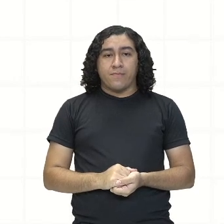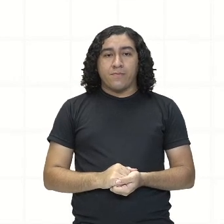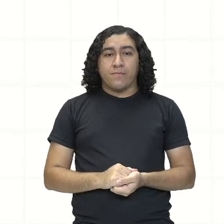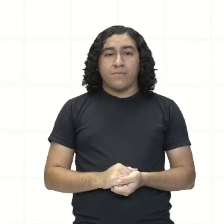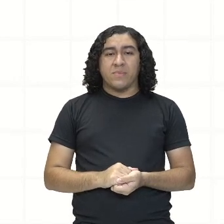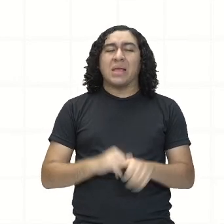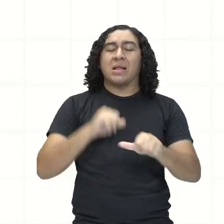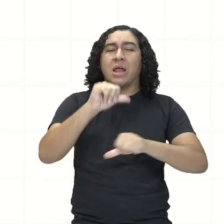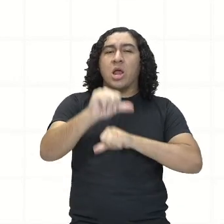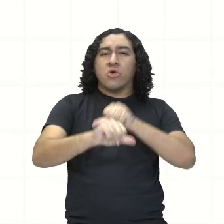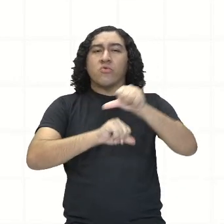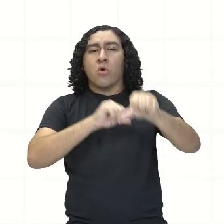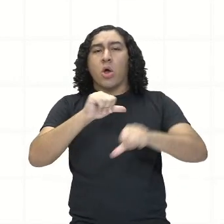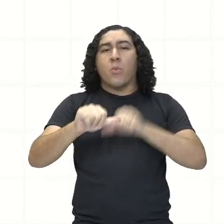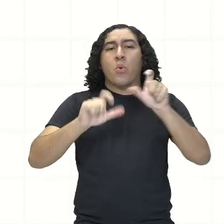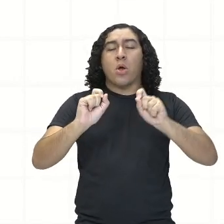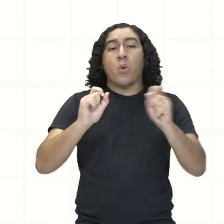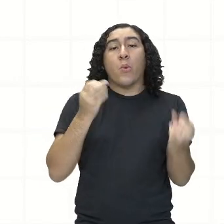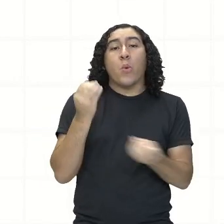você deve